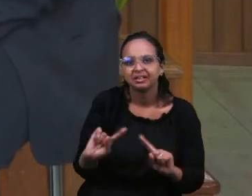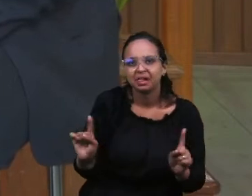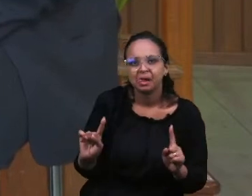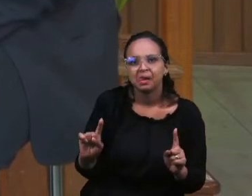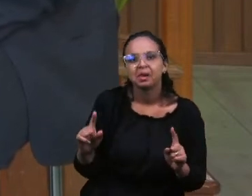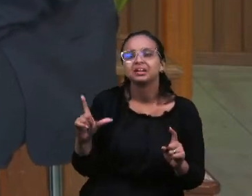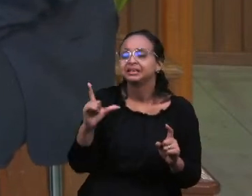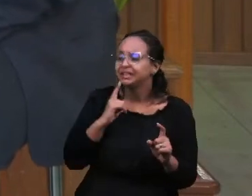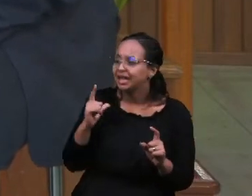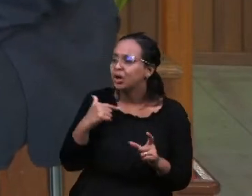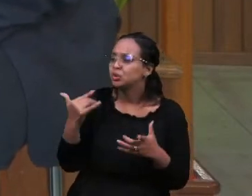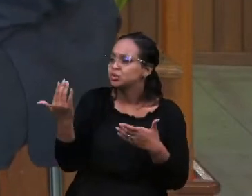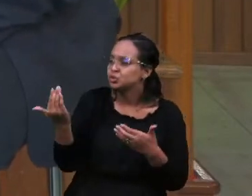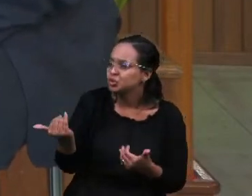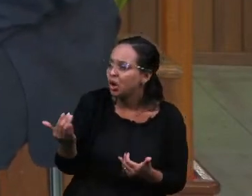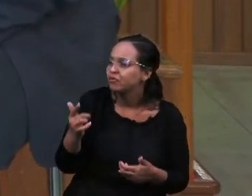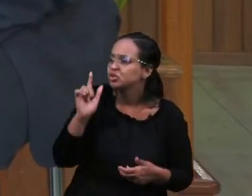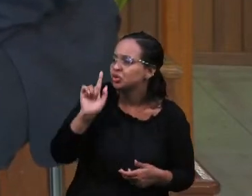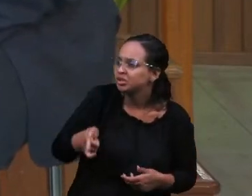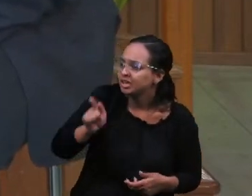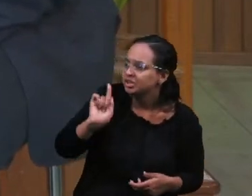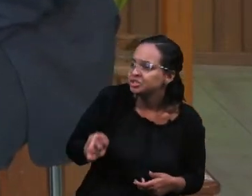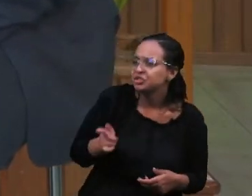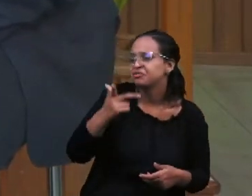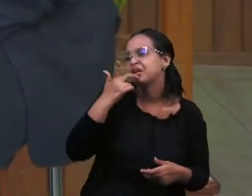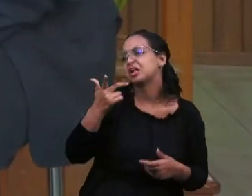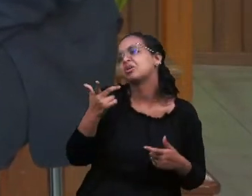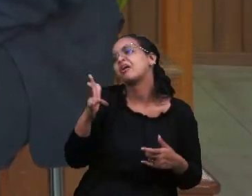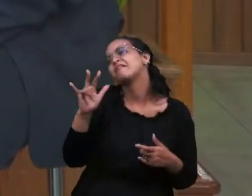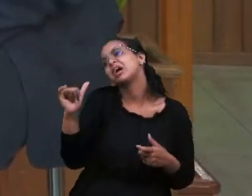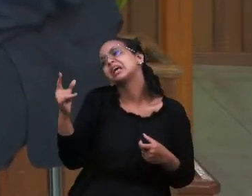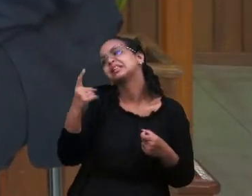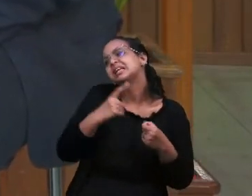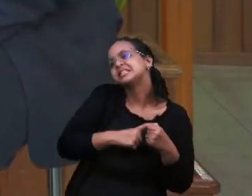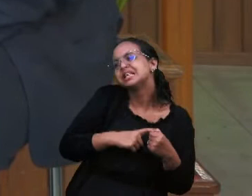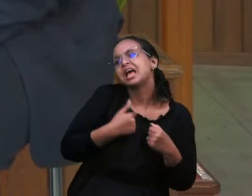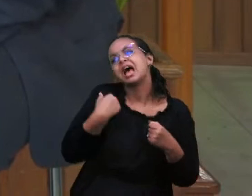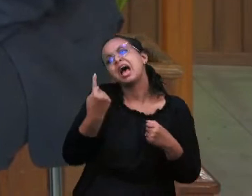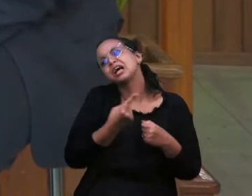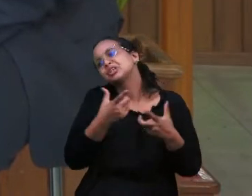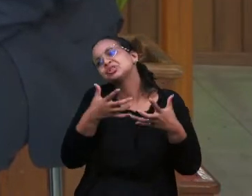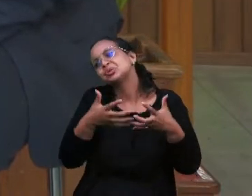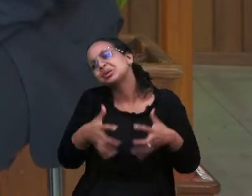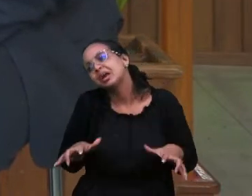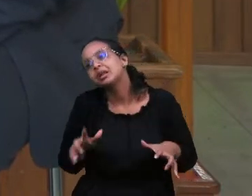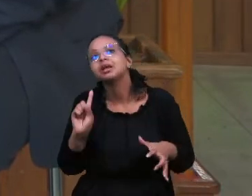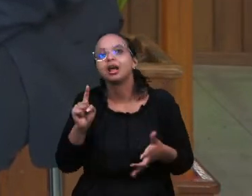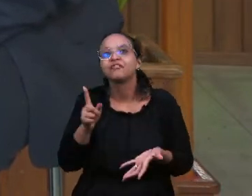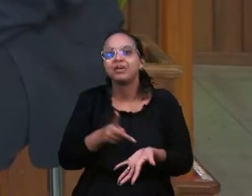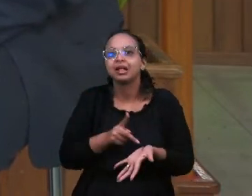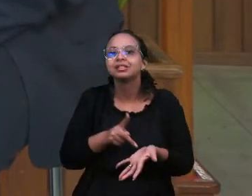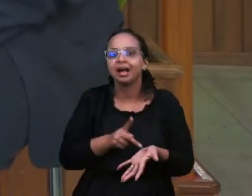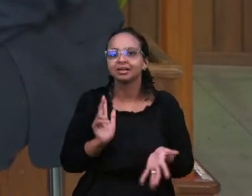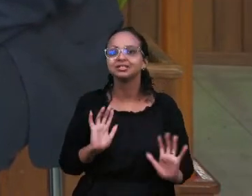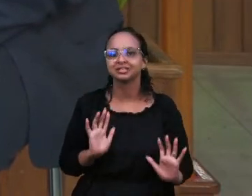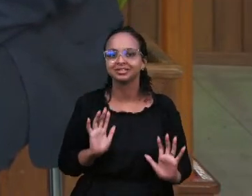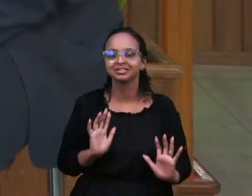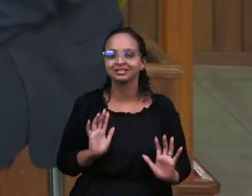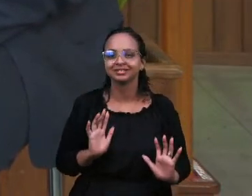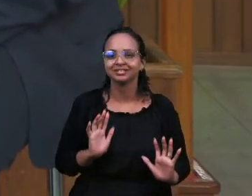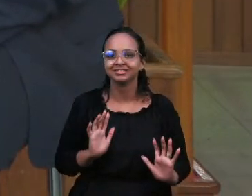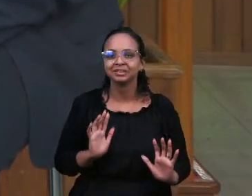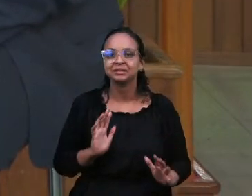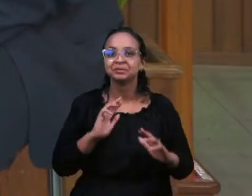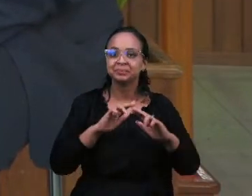desde jovem. O pastor Gideuti falando, agora a gente vai descer, a gente não queria ficar. E é realmente. E hoje,